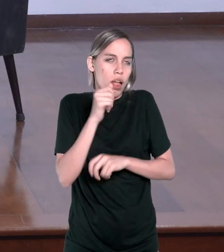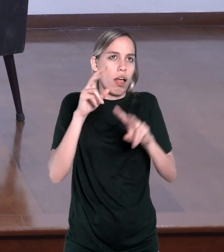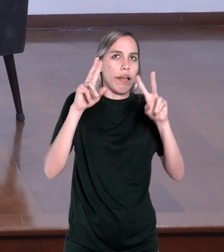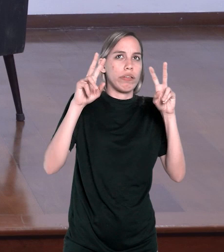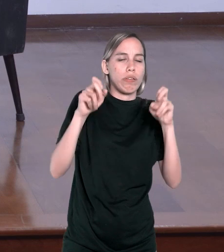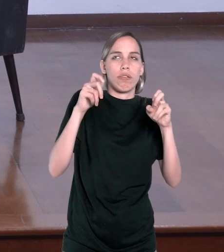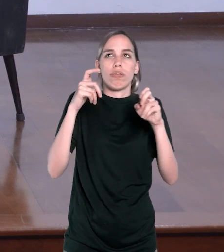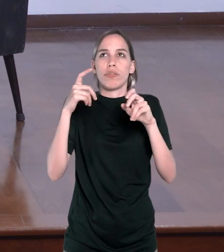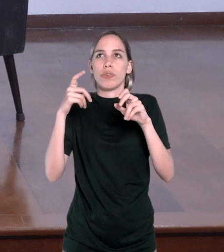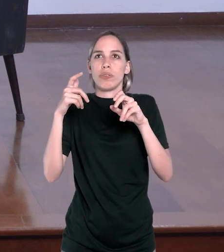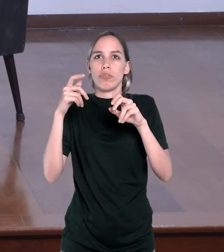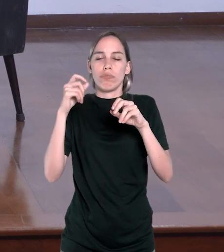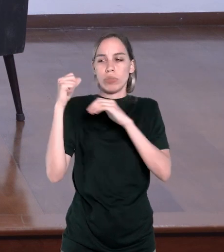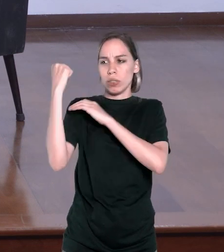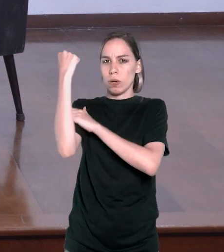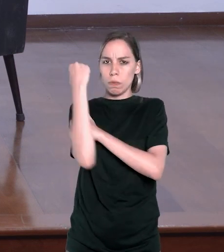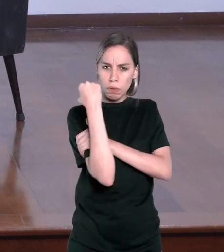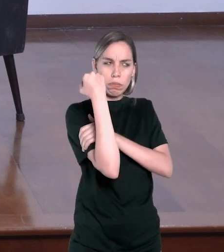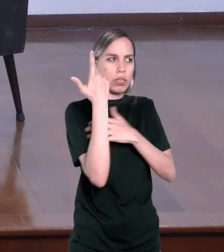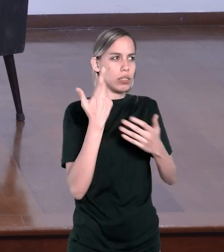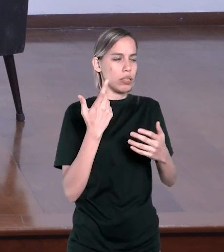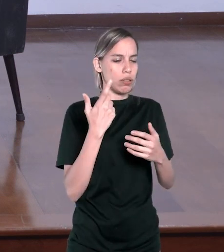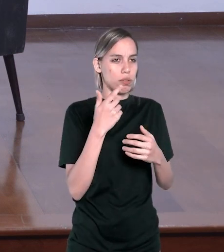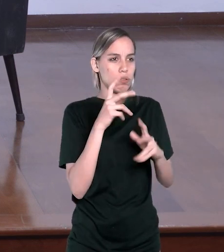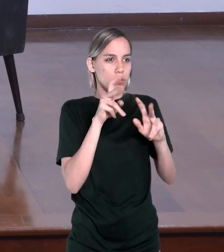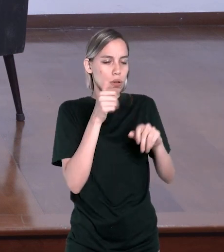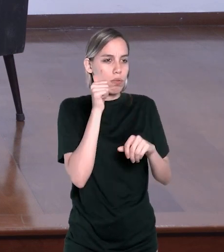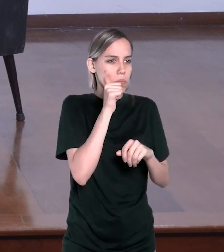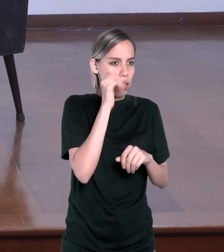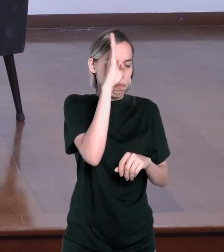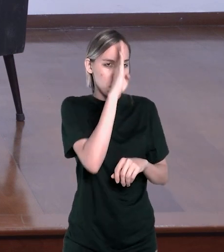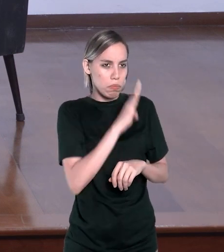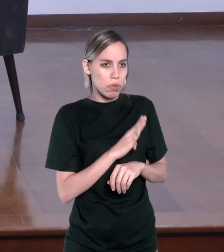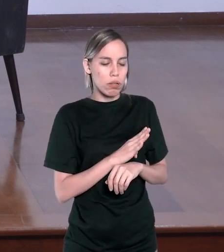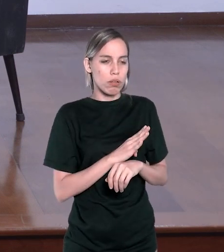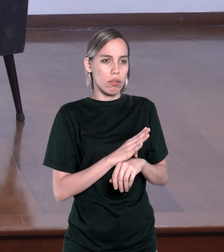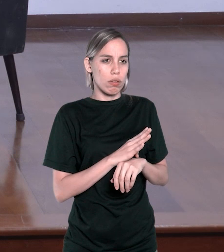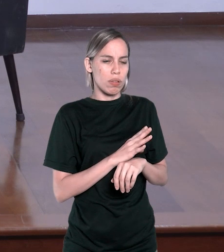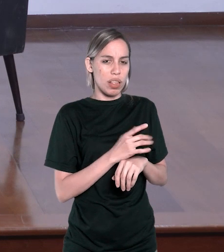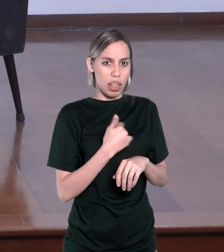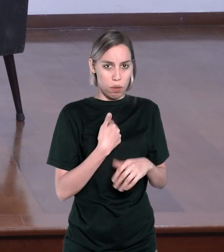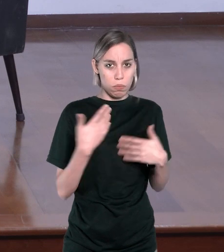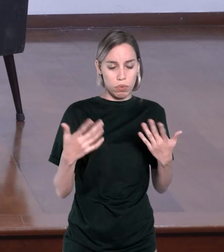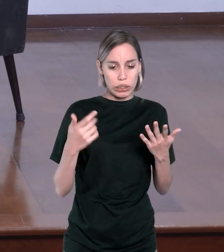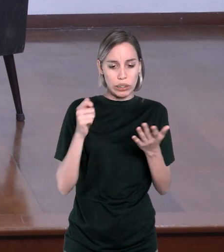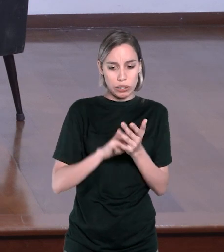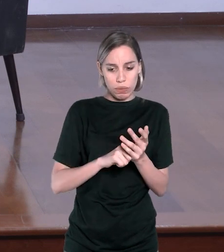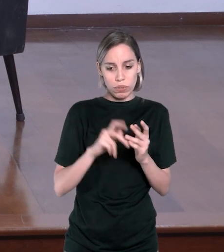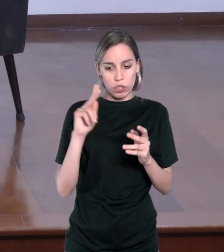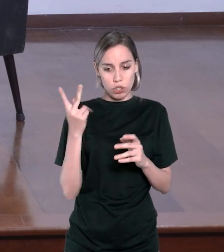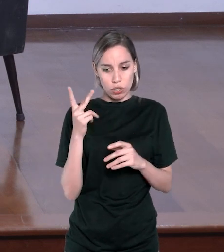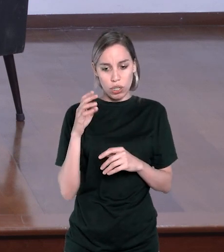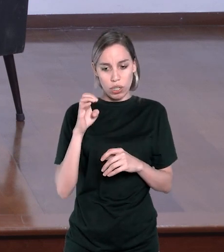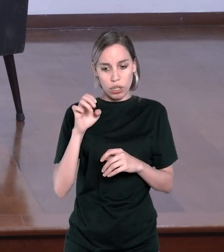eu vou fazer... Eu acho que quando eu estava escrevendo Eurídice, eu estava muito preocupada em contar aquela história